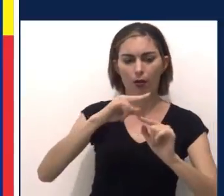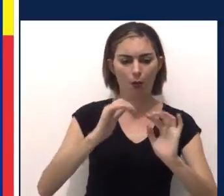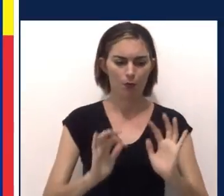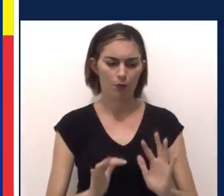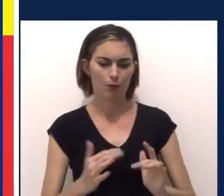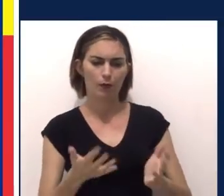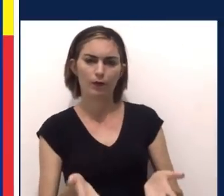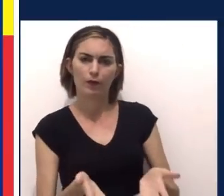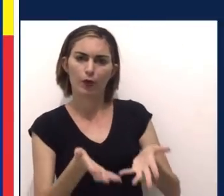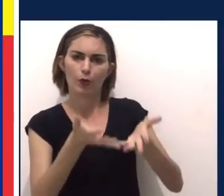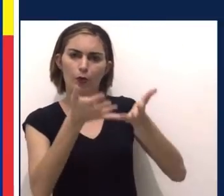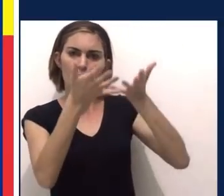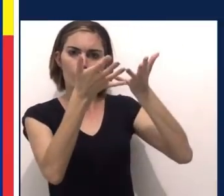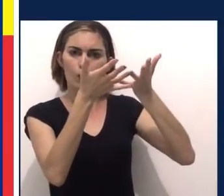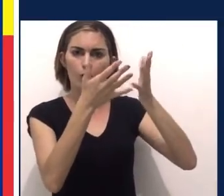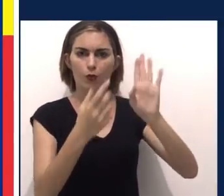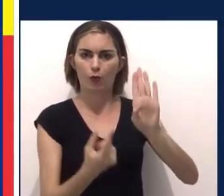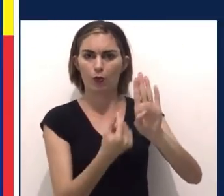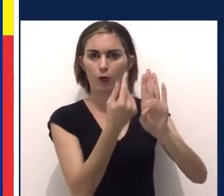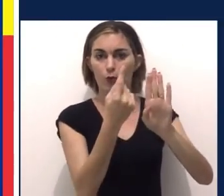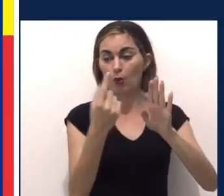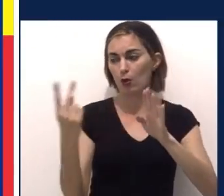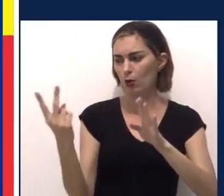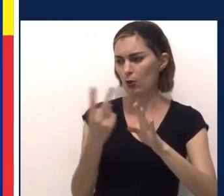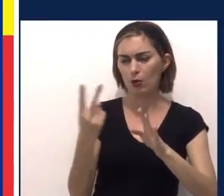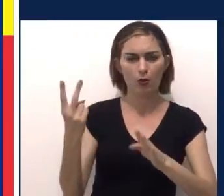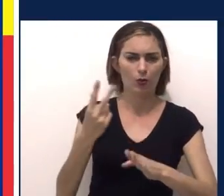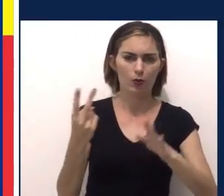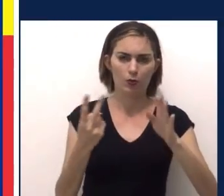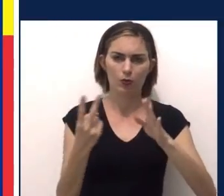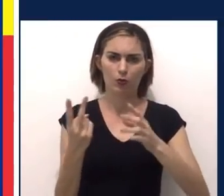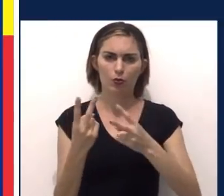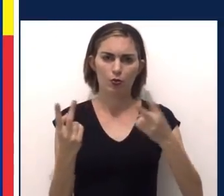burguesia e a nobreza cai. Ambas sem